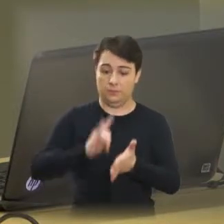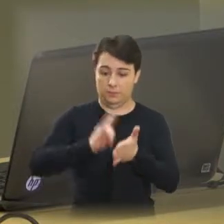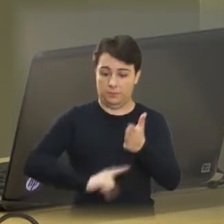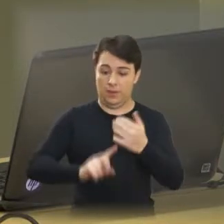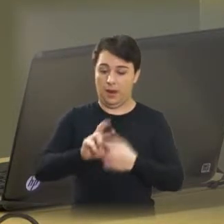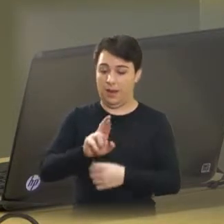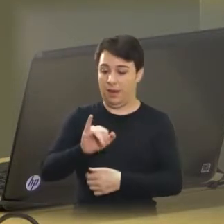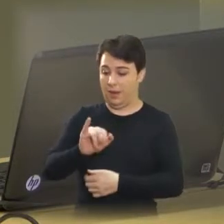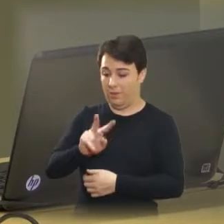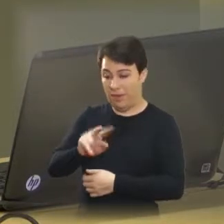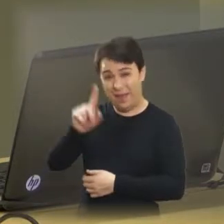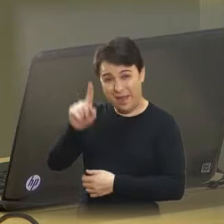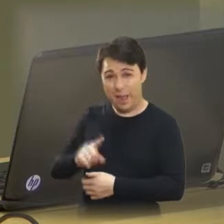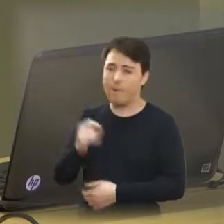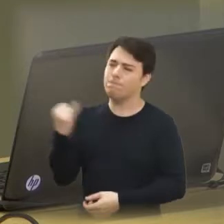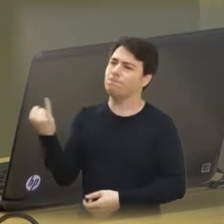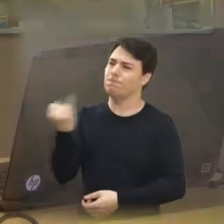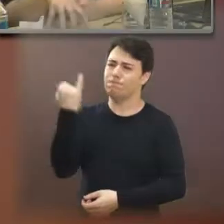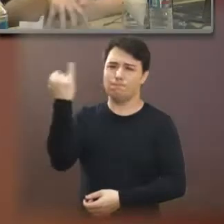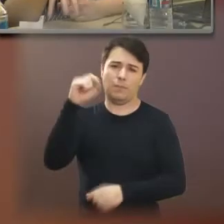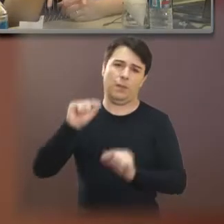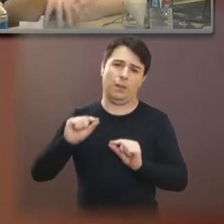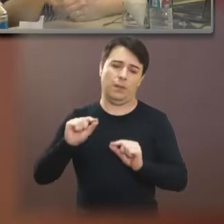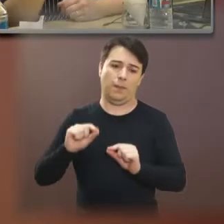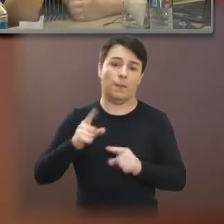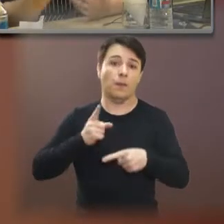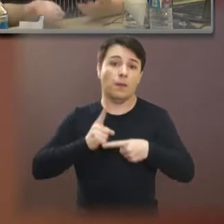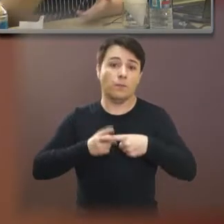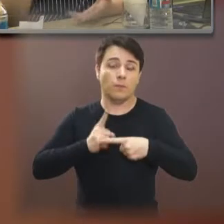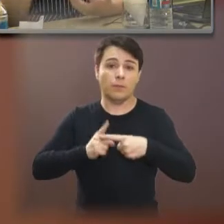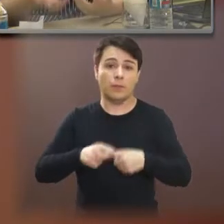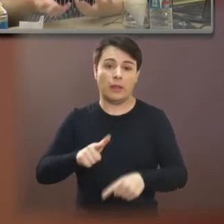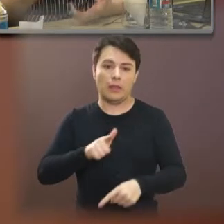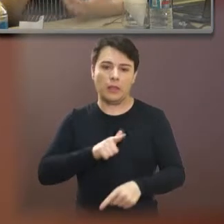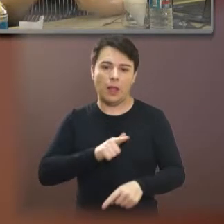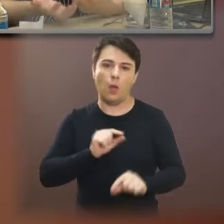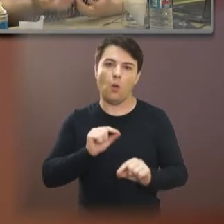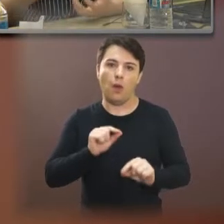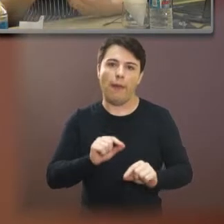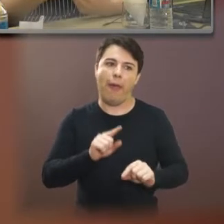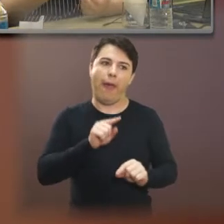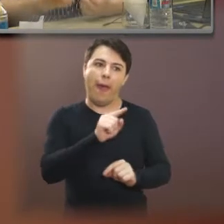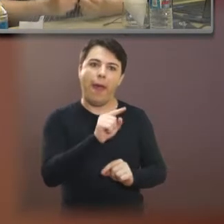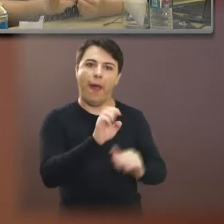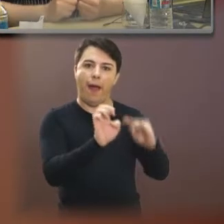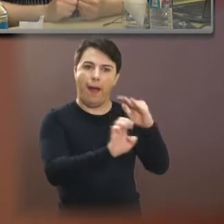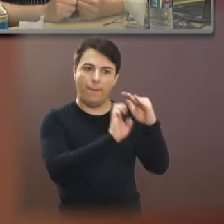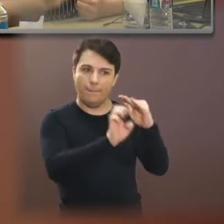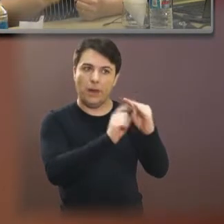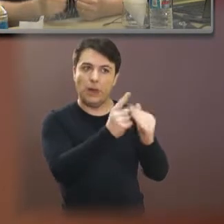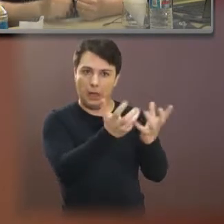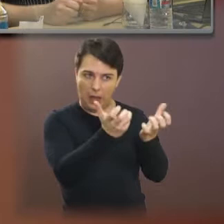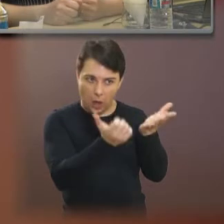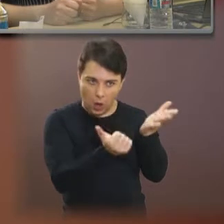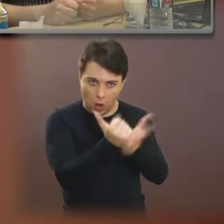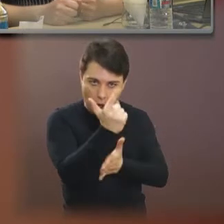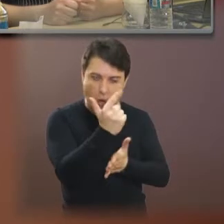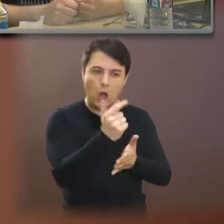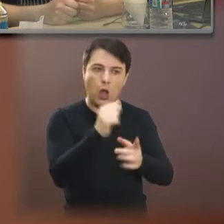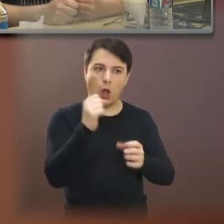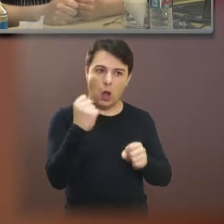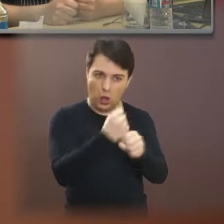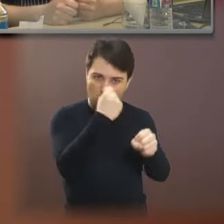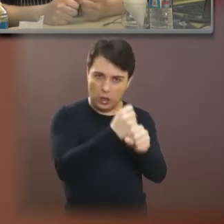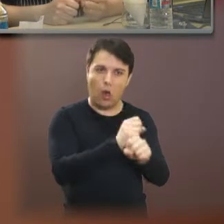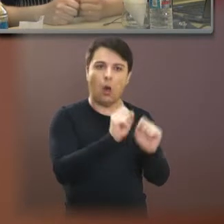instrumento-chave. O RIV é o que faz com que exista esse equilíbrio, essa compensação socioambiental